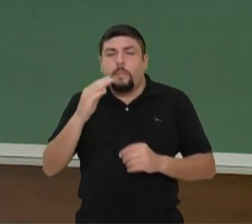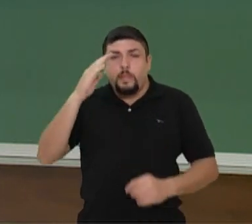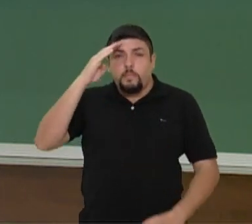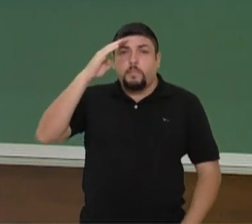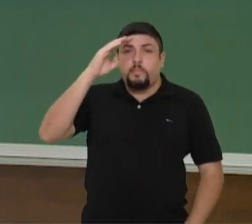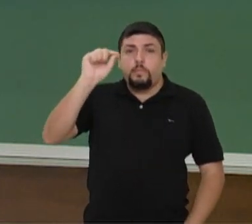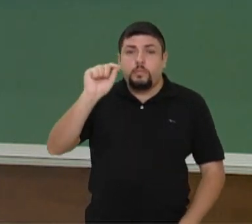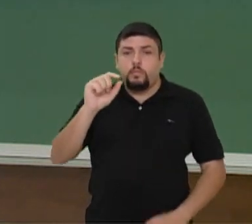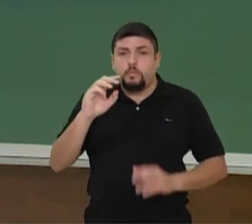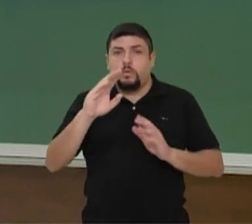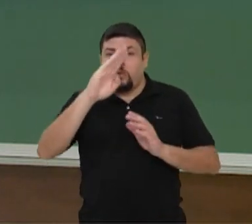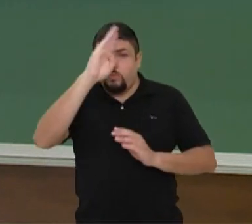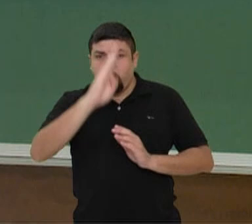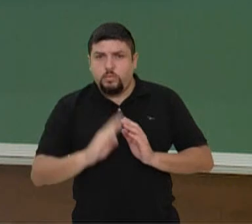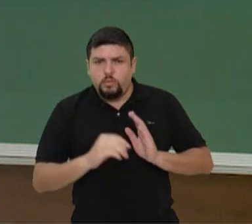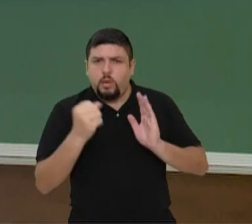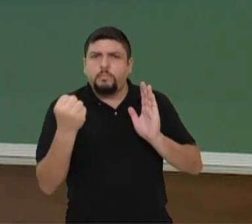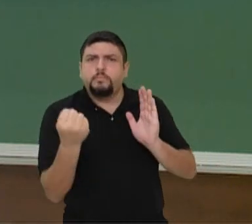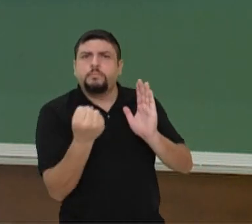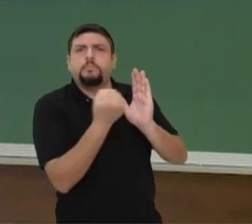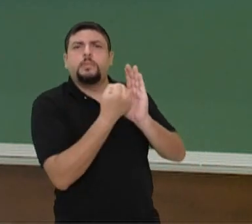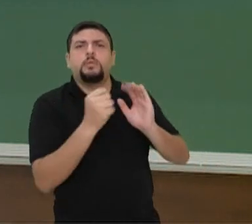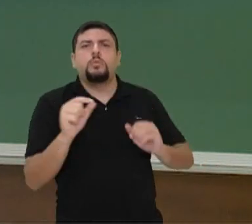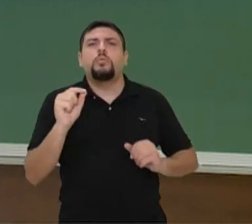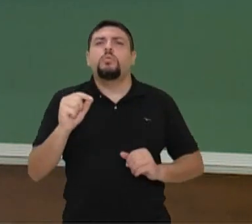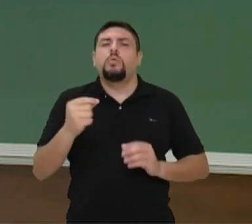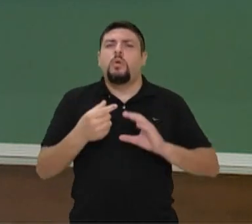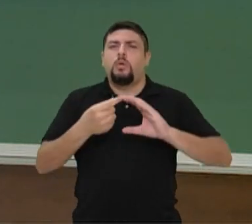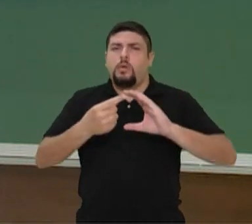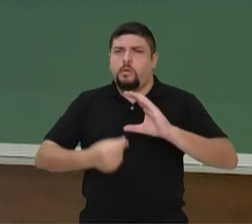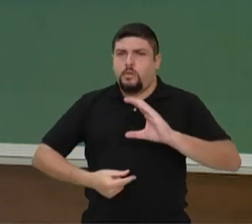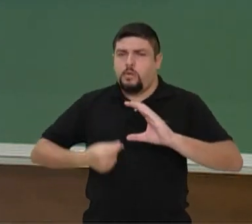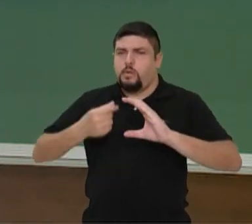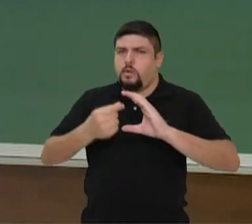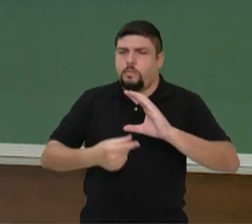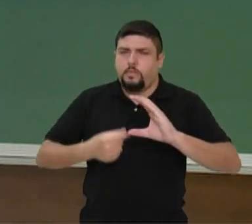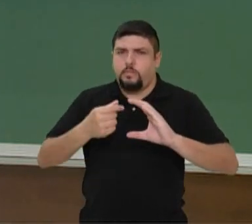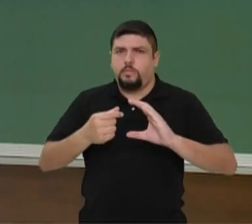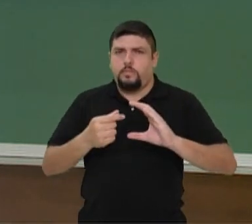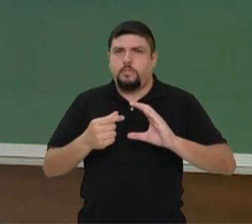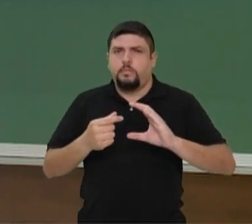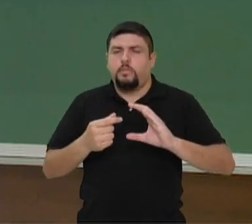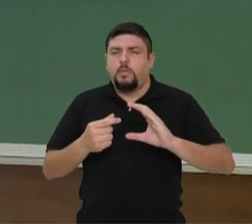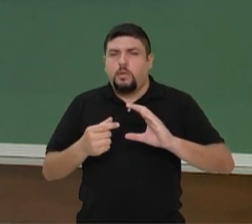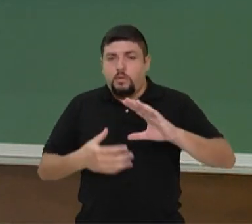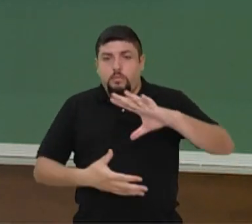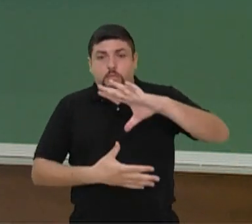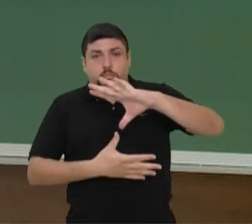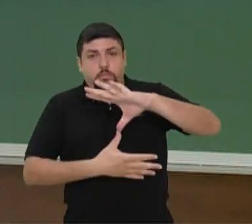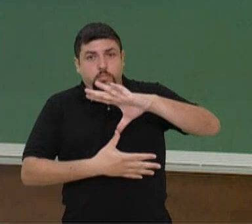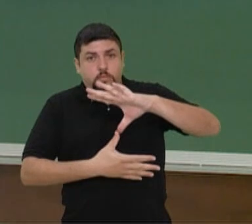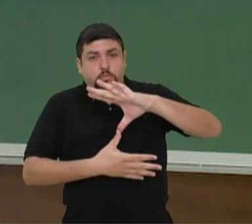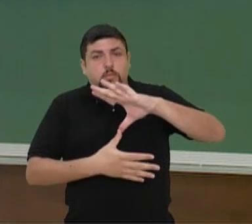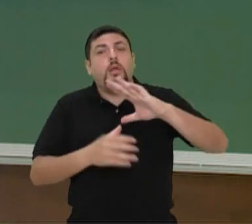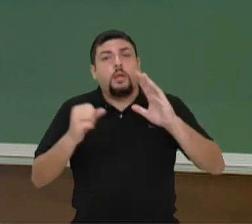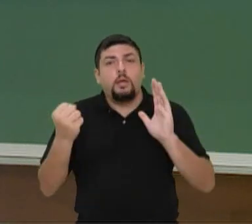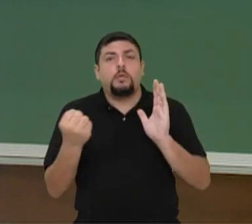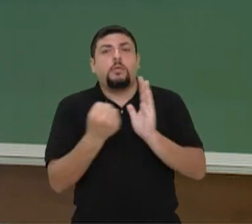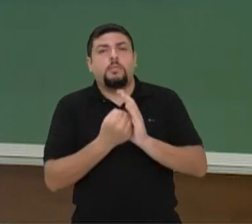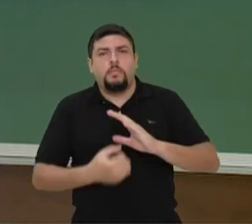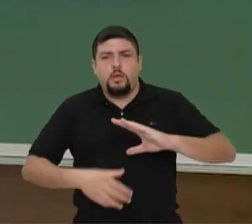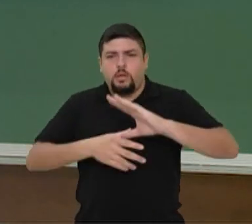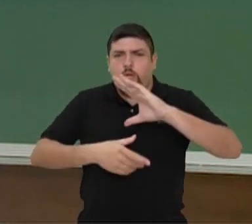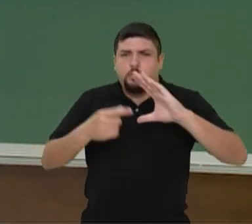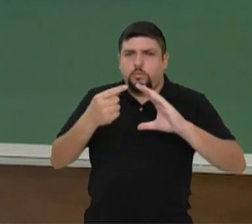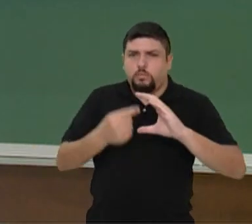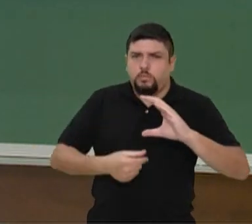capitalismo dominante aqui no continente americano, sim, o capitalismo dominante, com exceção de Cuba, que nós já vimos lá na Revolução Cubana, já estudamos em